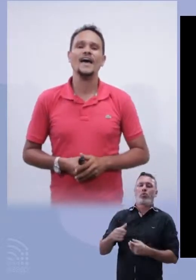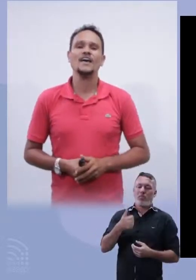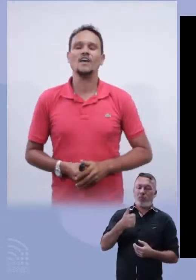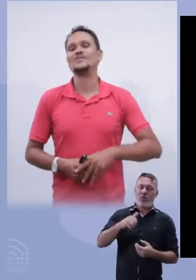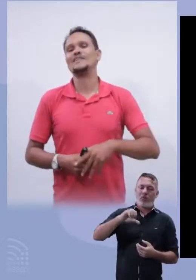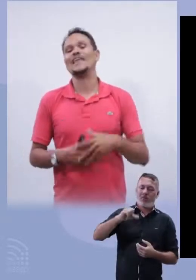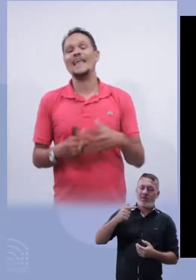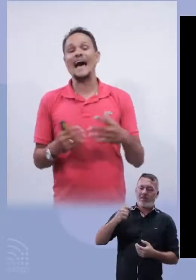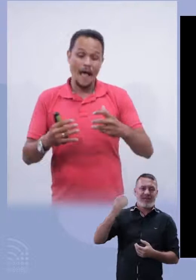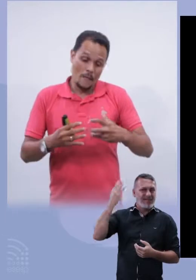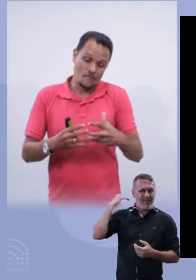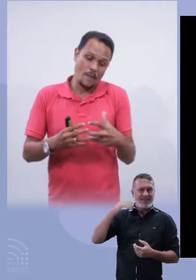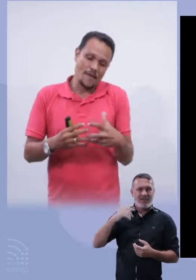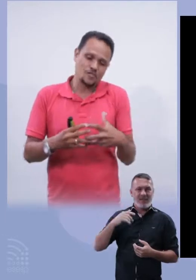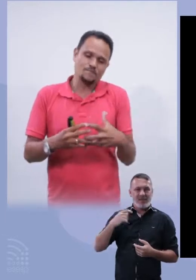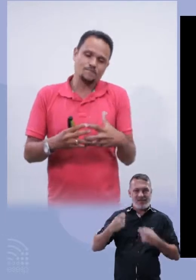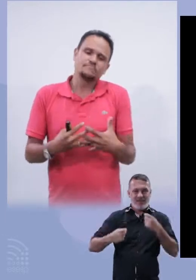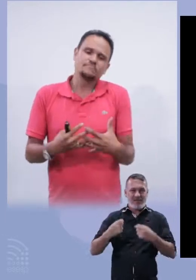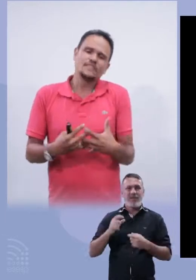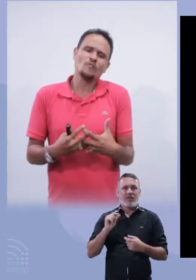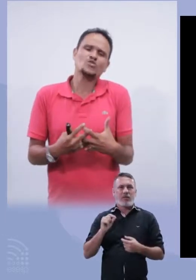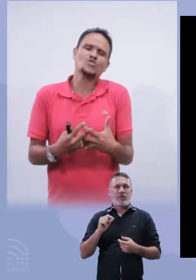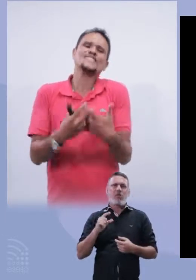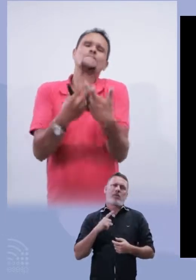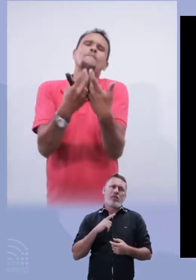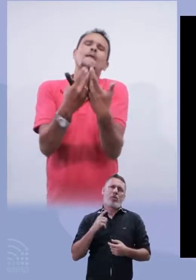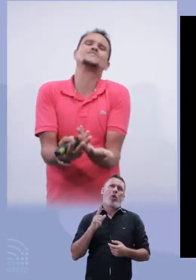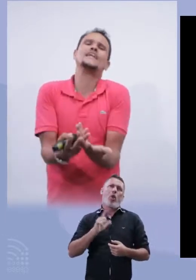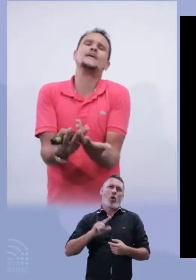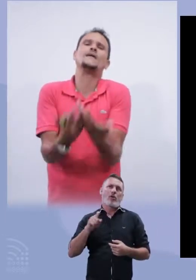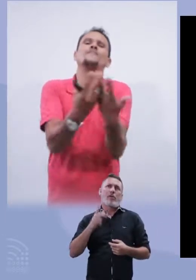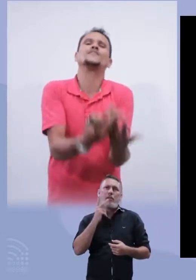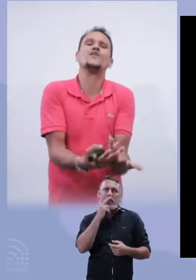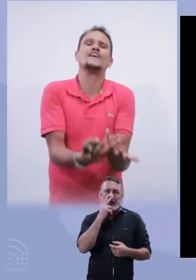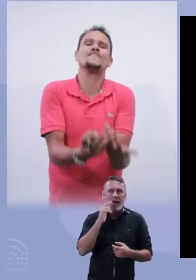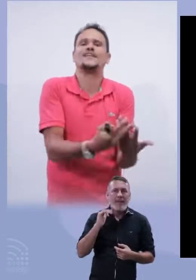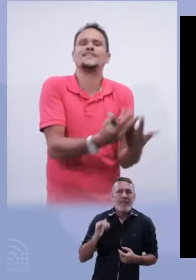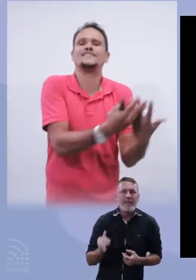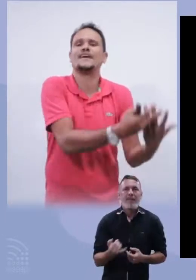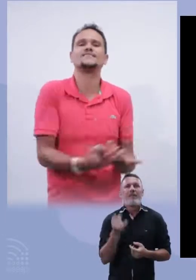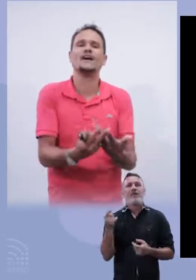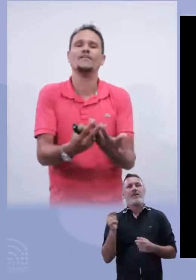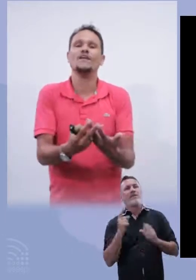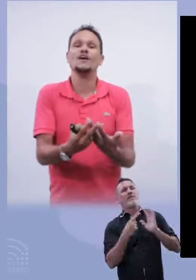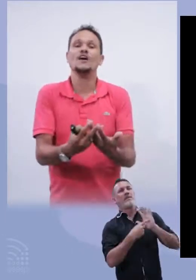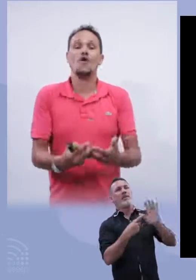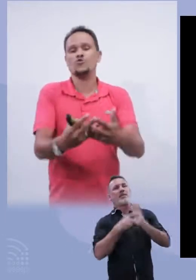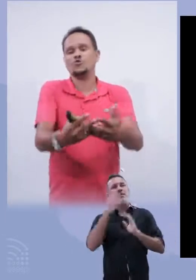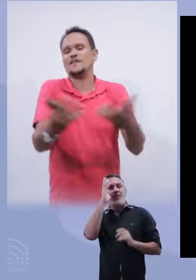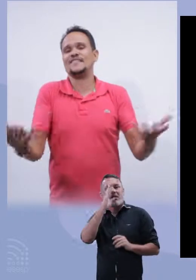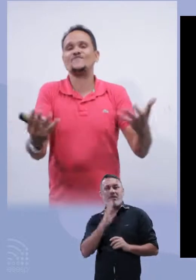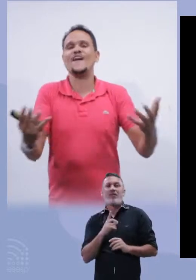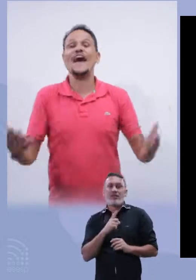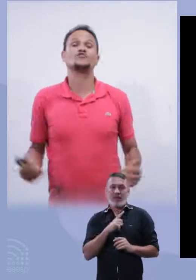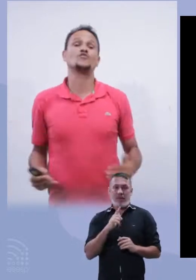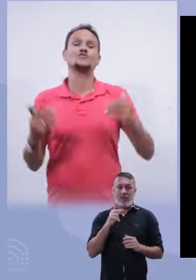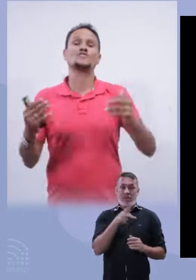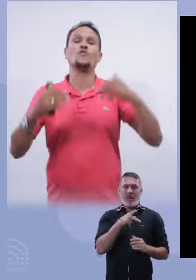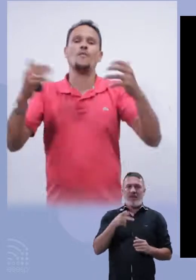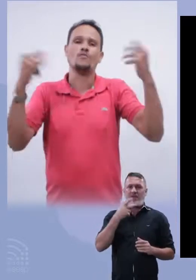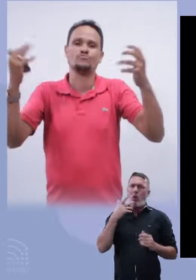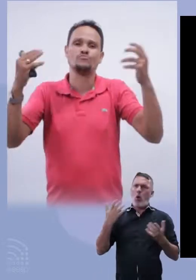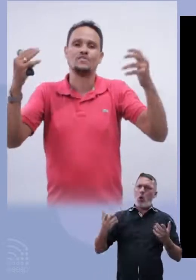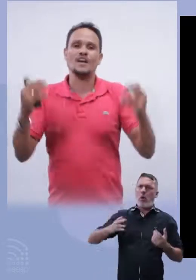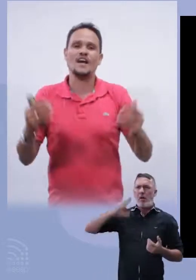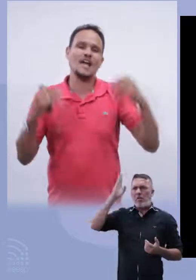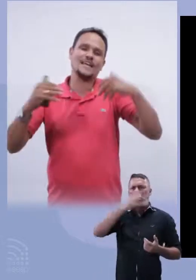né? Nós vamos ter lá, obviamente, muitos aspectos ali para poder o quê? Favorecer a questão. Alguns presidentes falaram, estamos